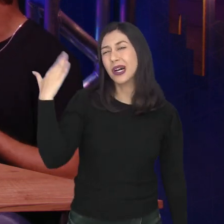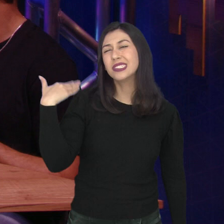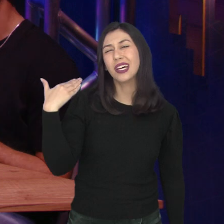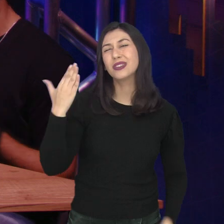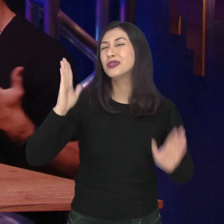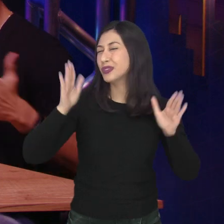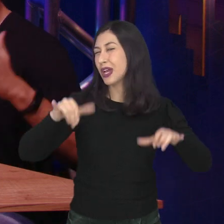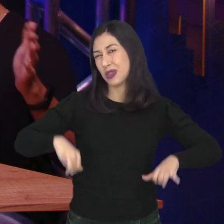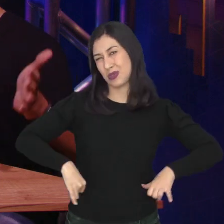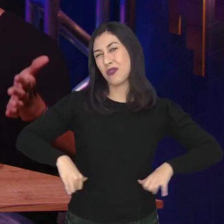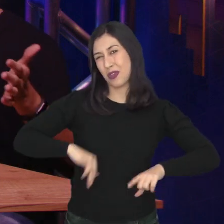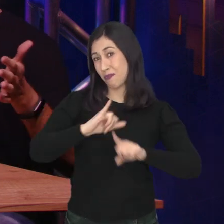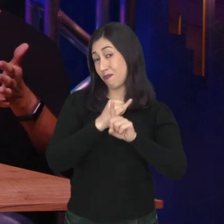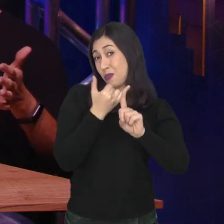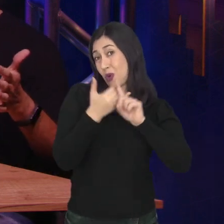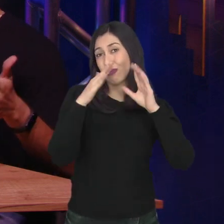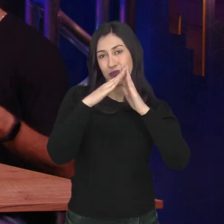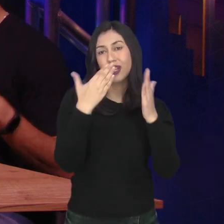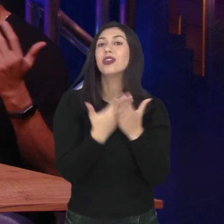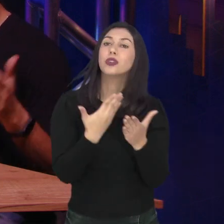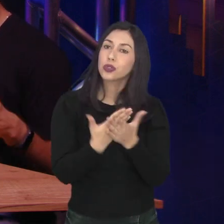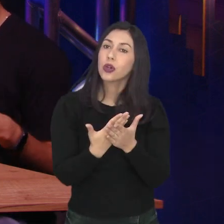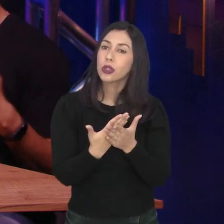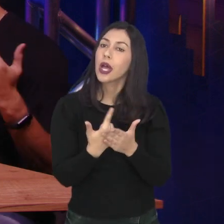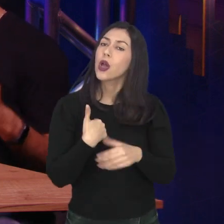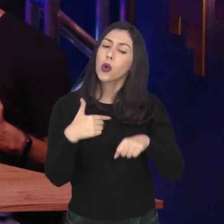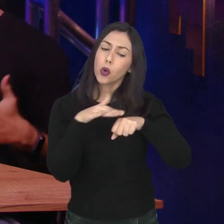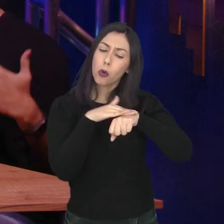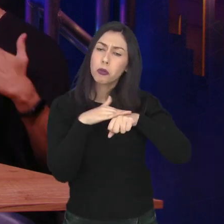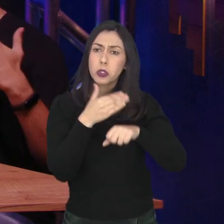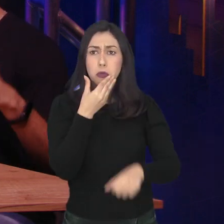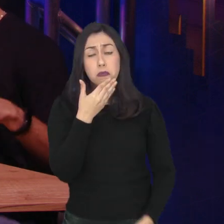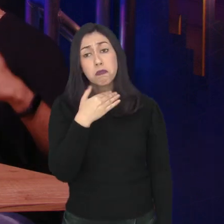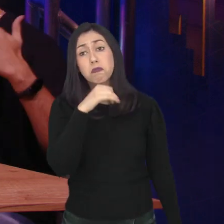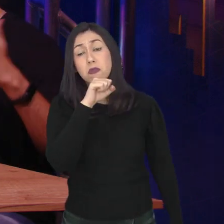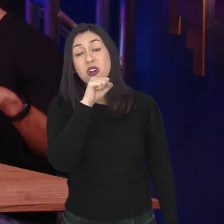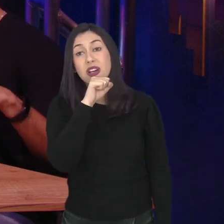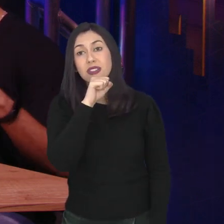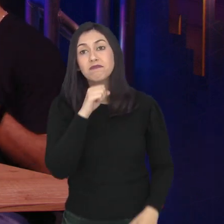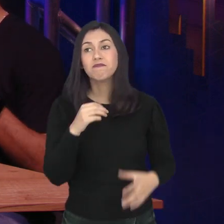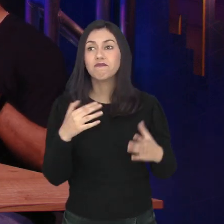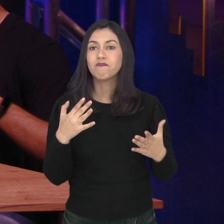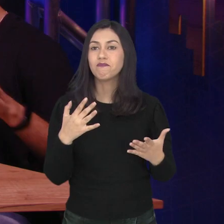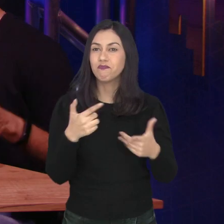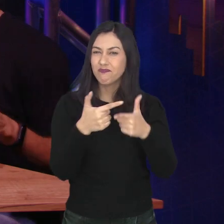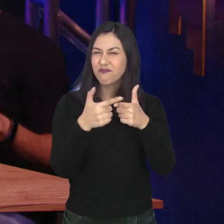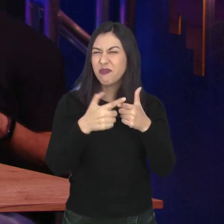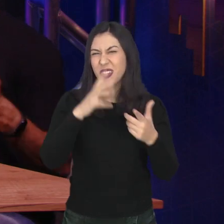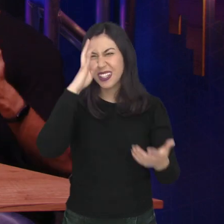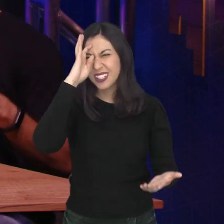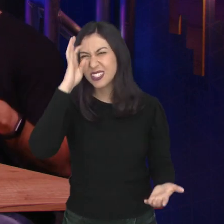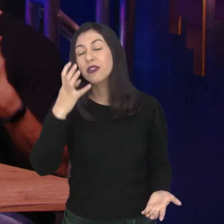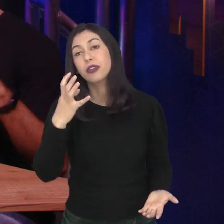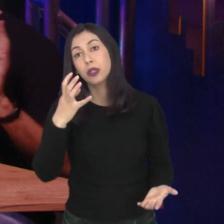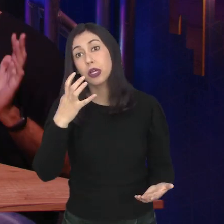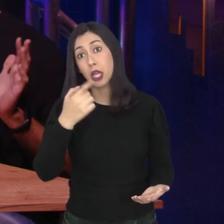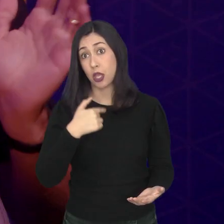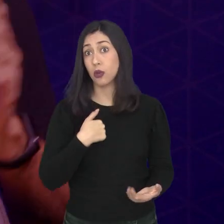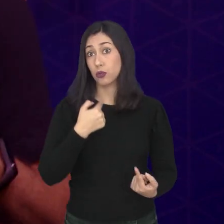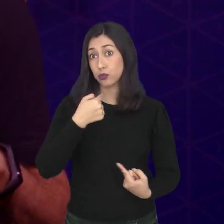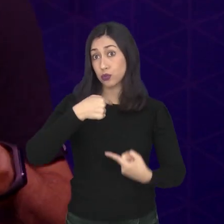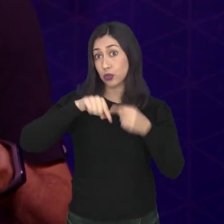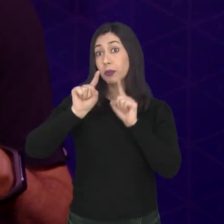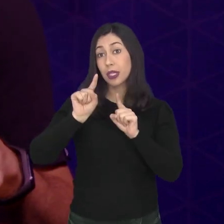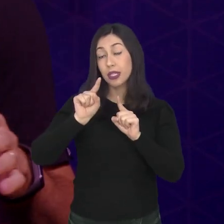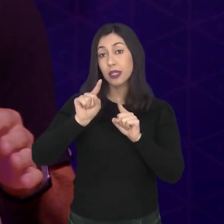passei por momentos de bullying na escola. Consegui conversar com meu pai e tal, e a gente resolveu, passou,